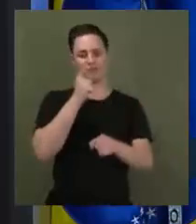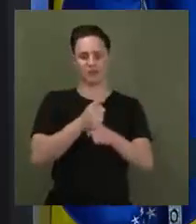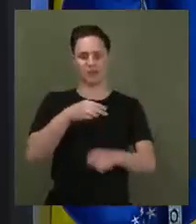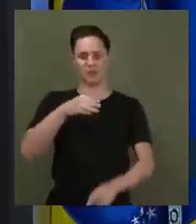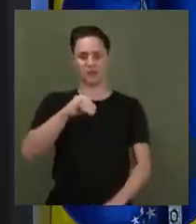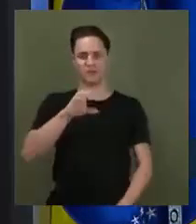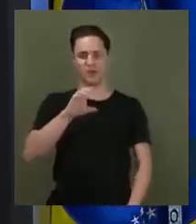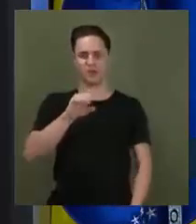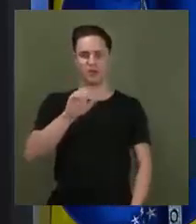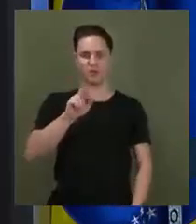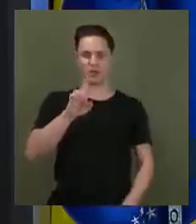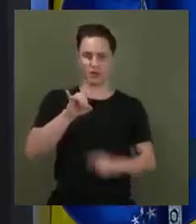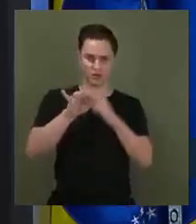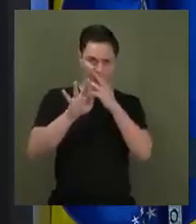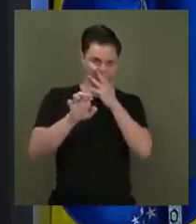miocardite.